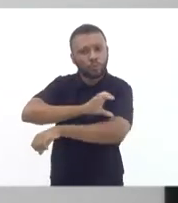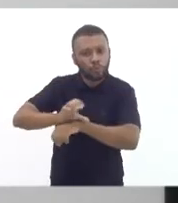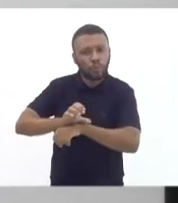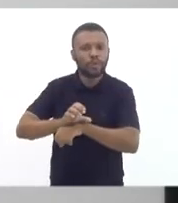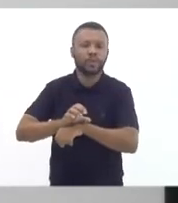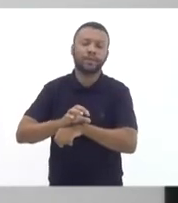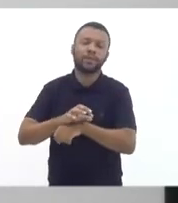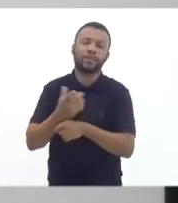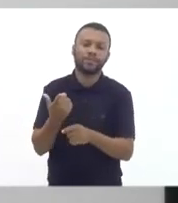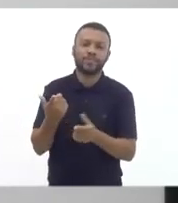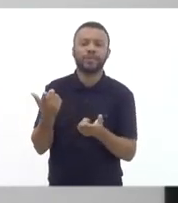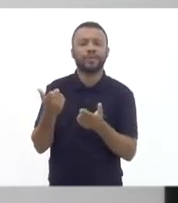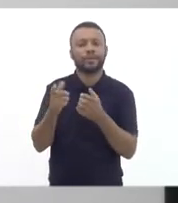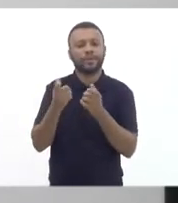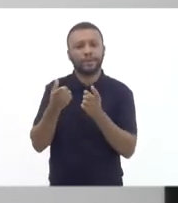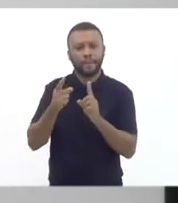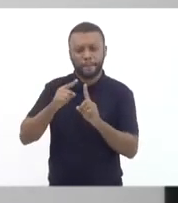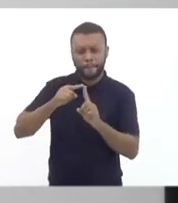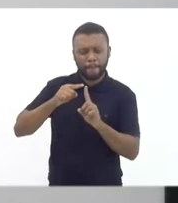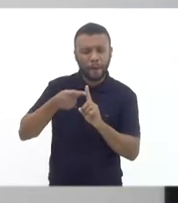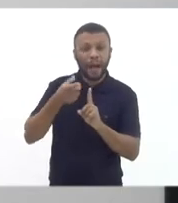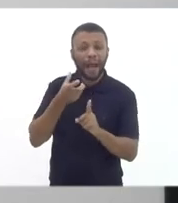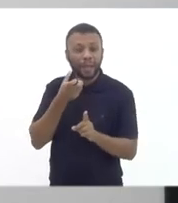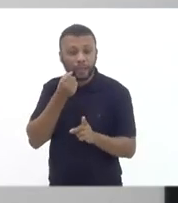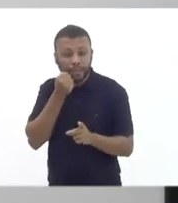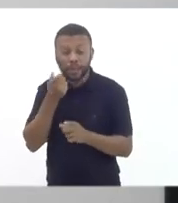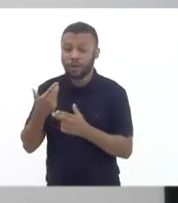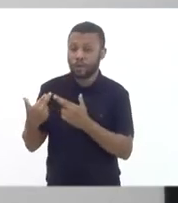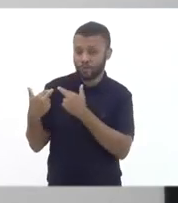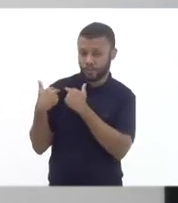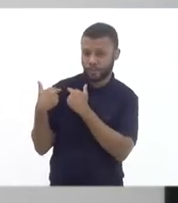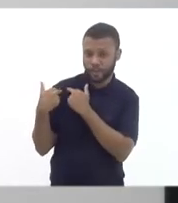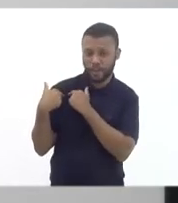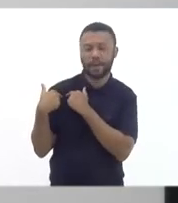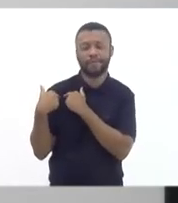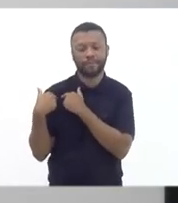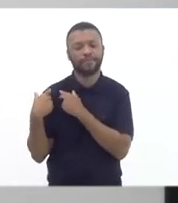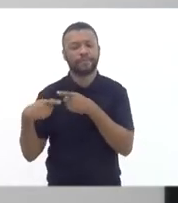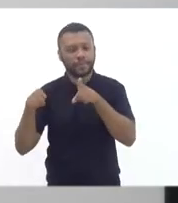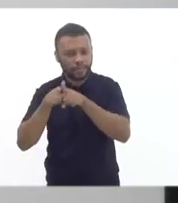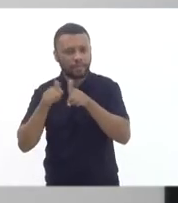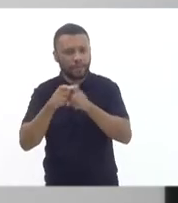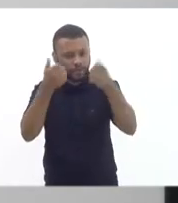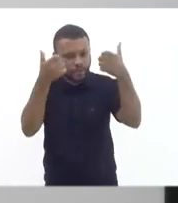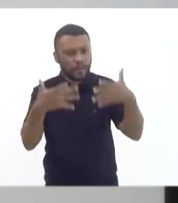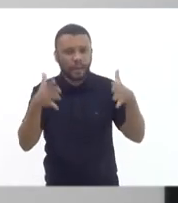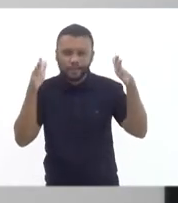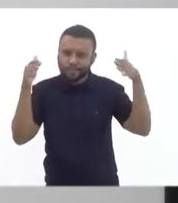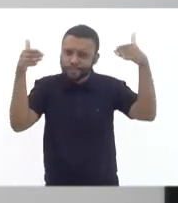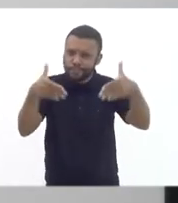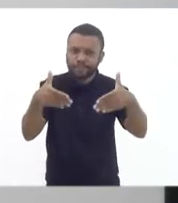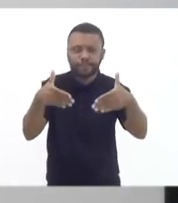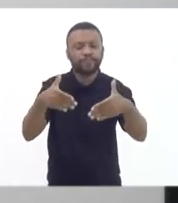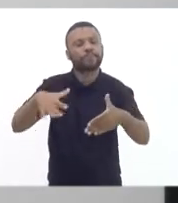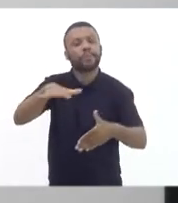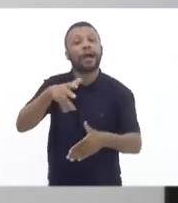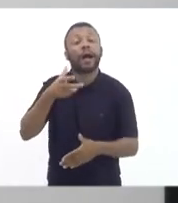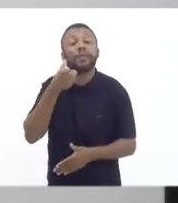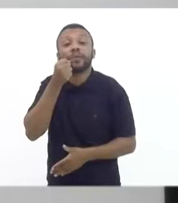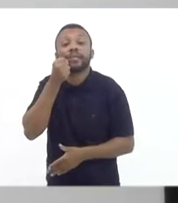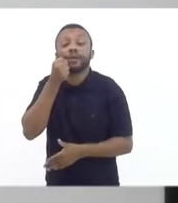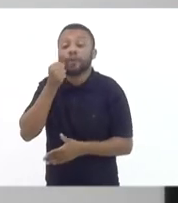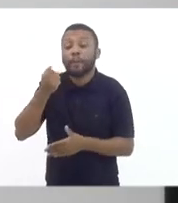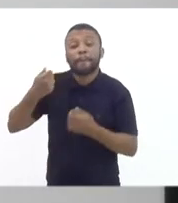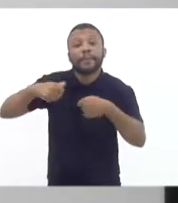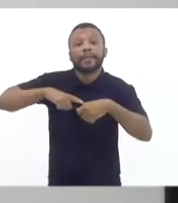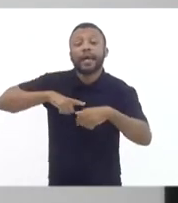programa permanente de adoção responsável, como até já foi frisado aqui, essa adoção tem que ser